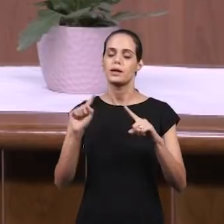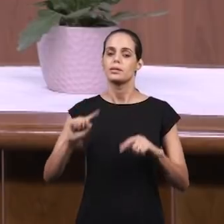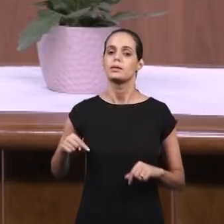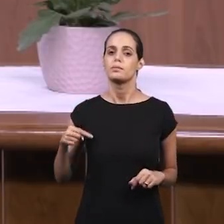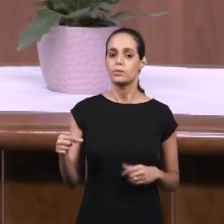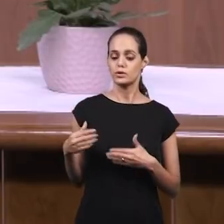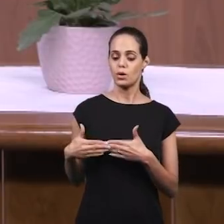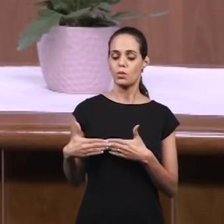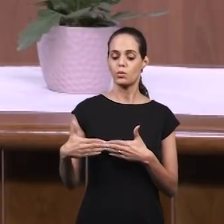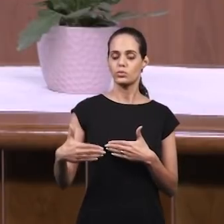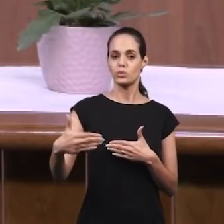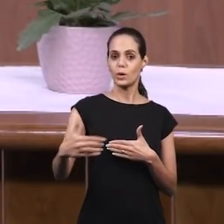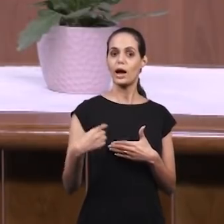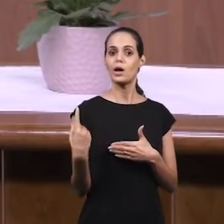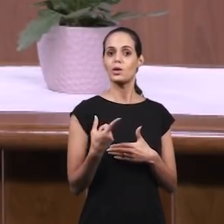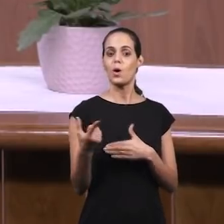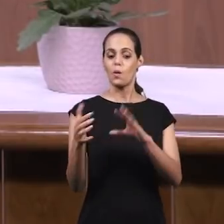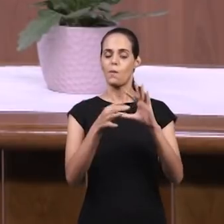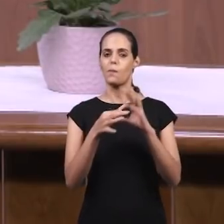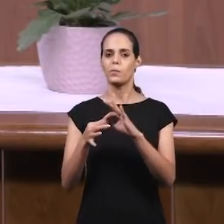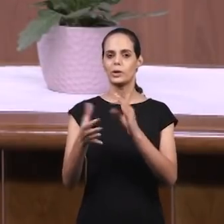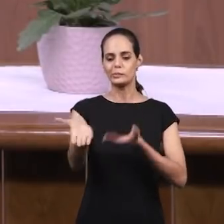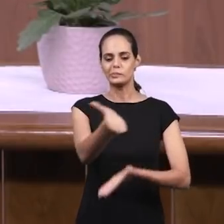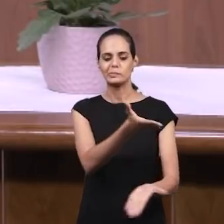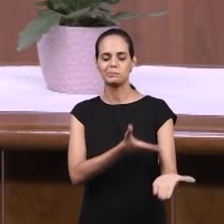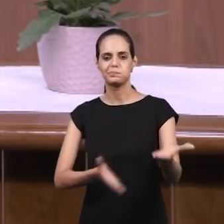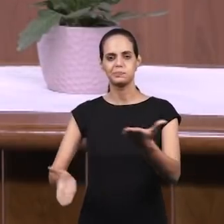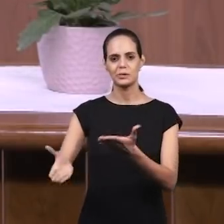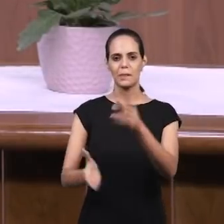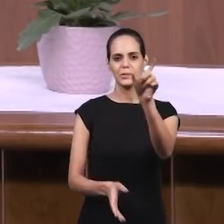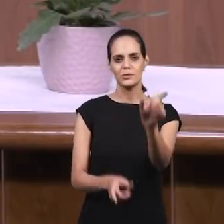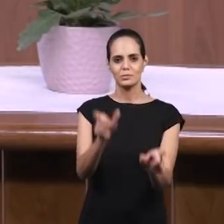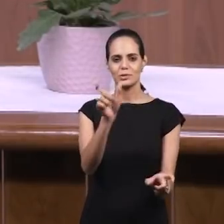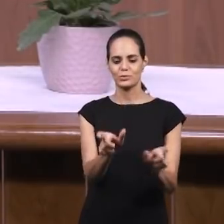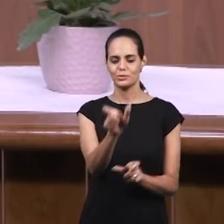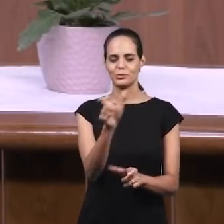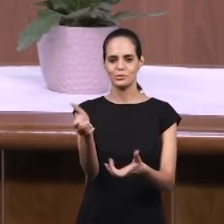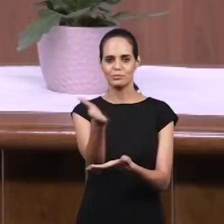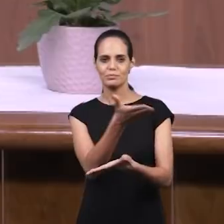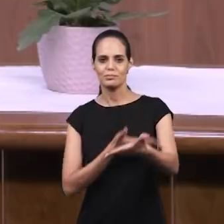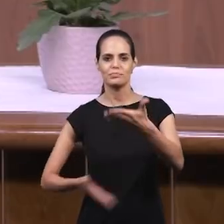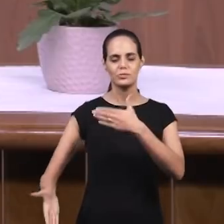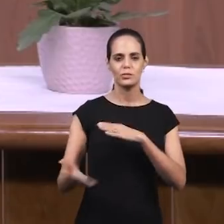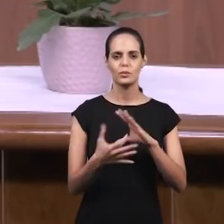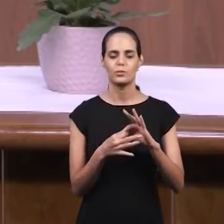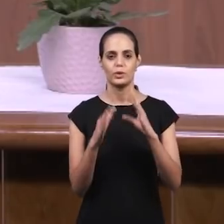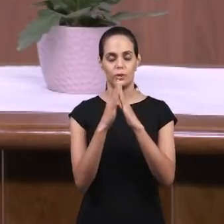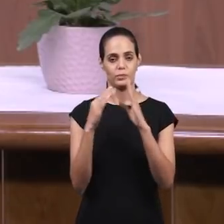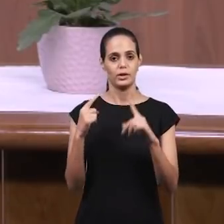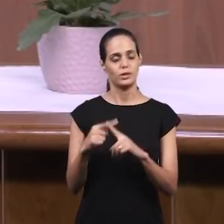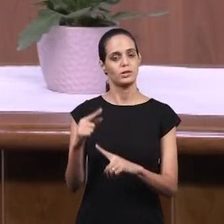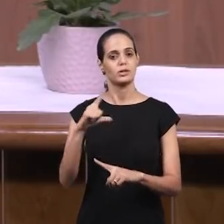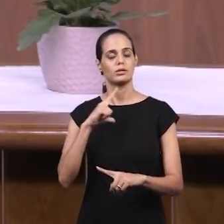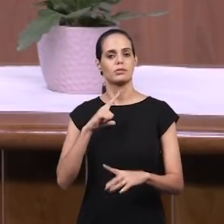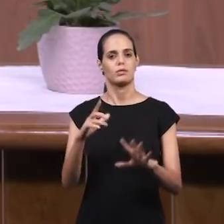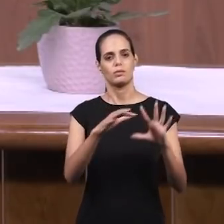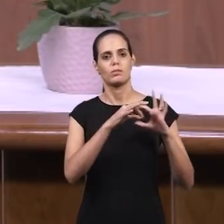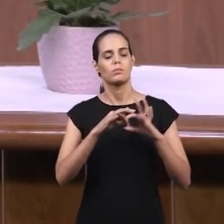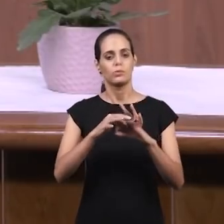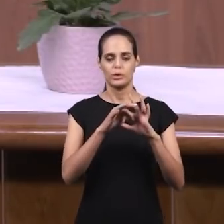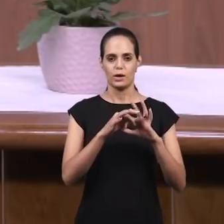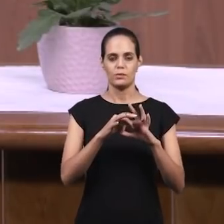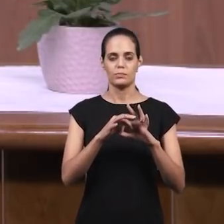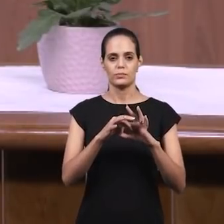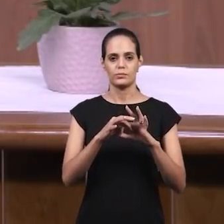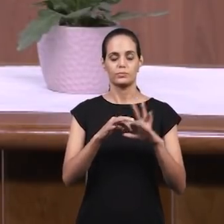depois de liberto, nós temos comunhão uns com os outros. Nós temos comunhão. Por quê? Porque é uma igreja que tem comunhão. E a comunhão